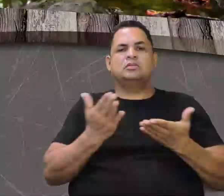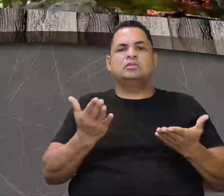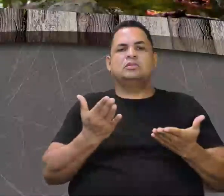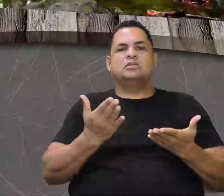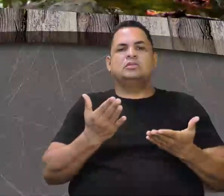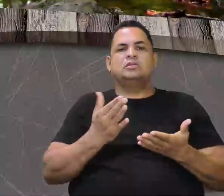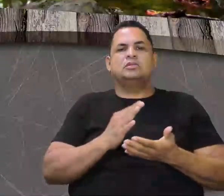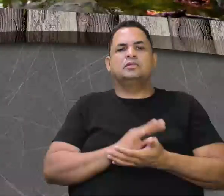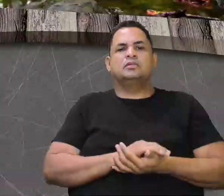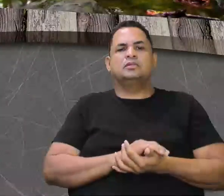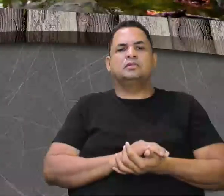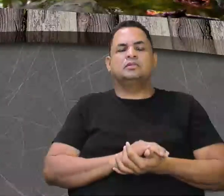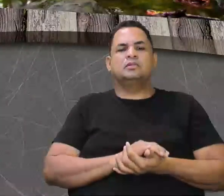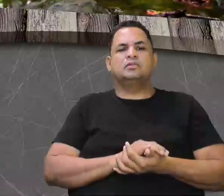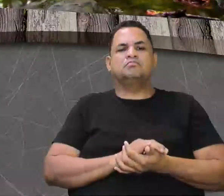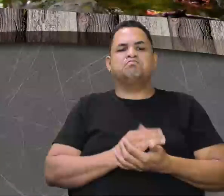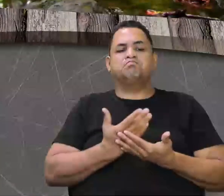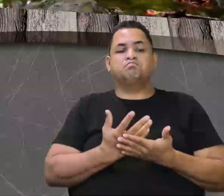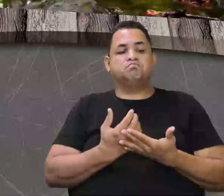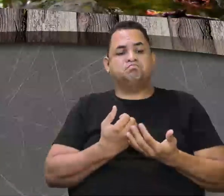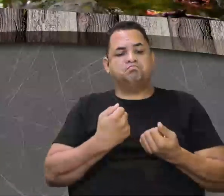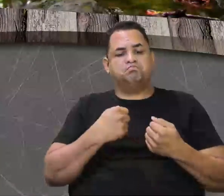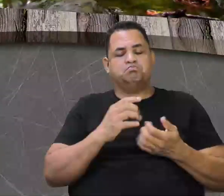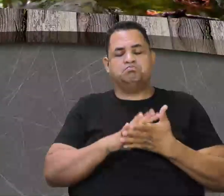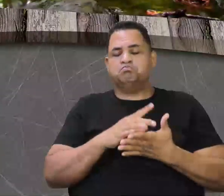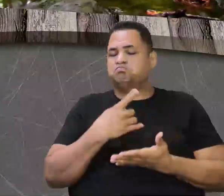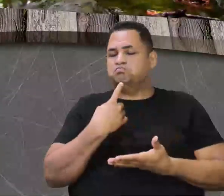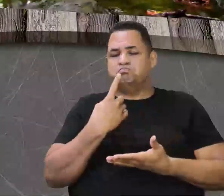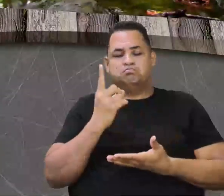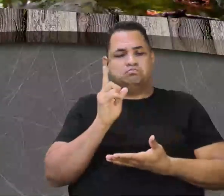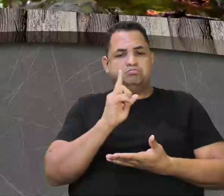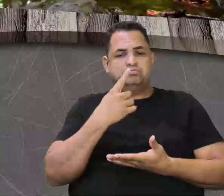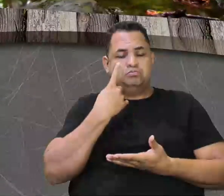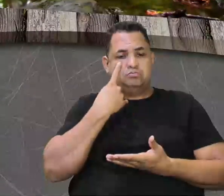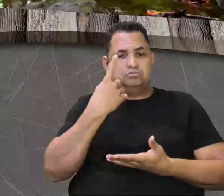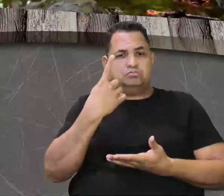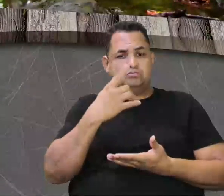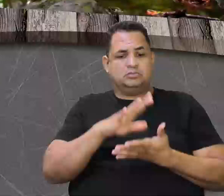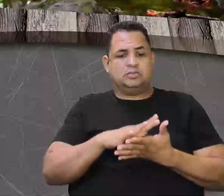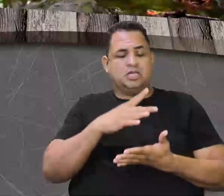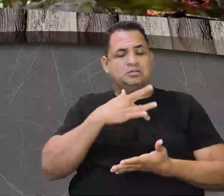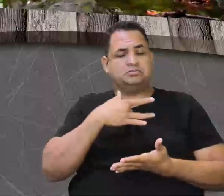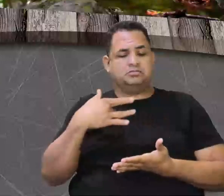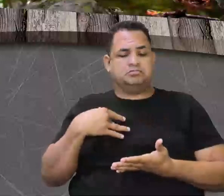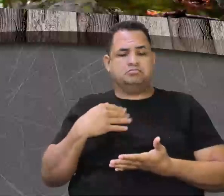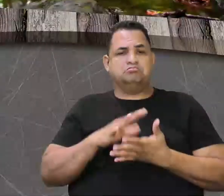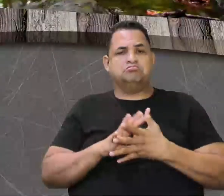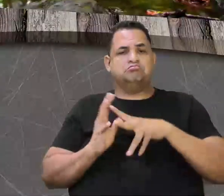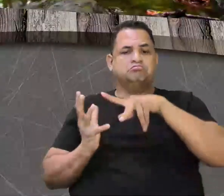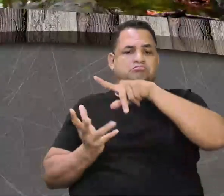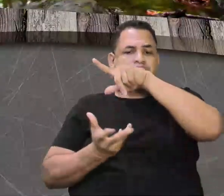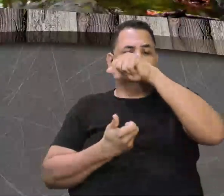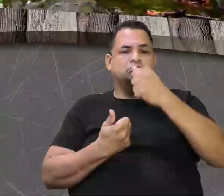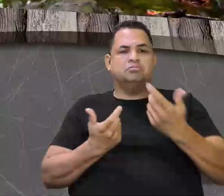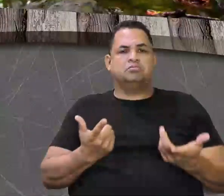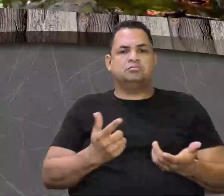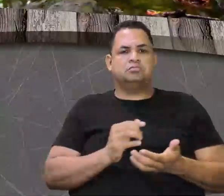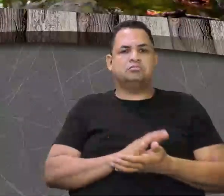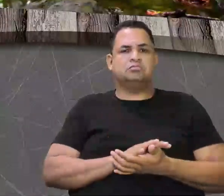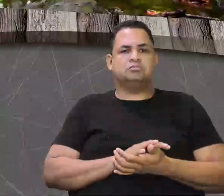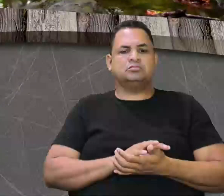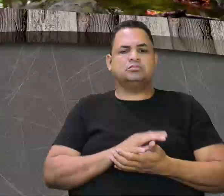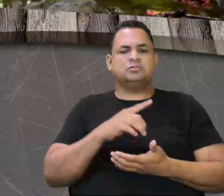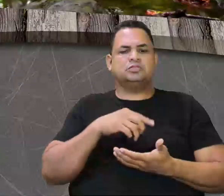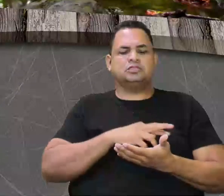muitas delas, podem não ver o que a gente consegue ainda ver sadio nesse planeta, tá?